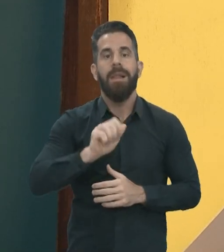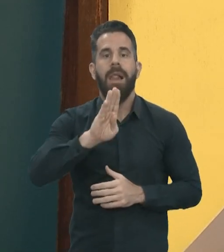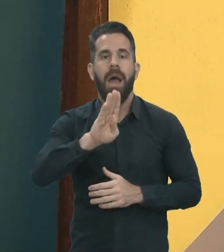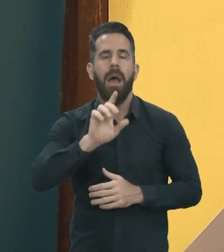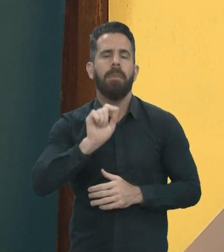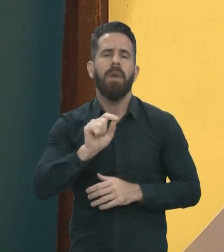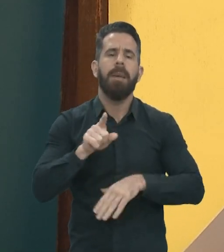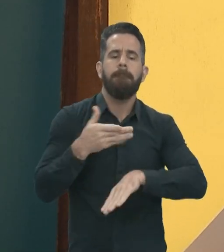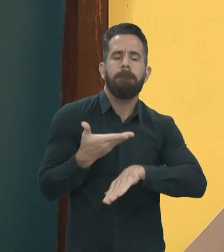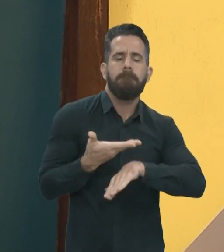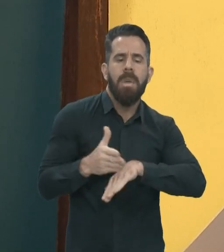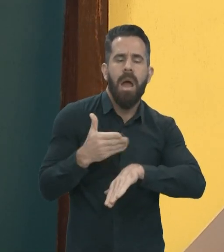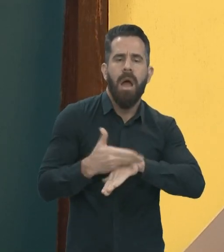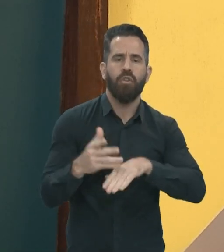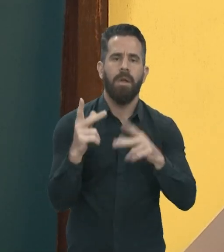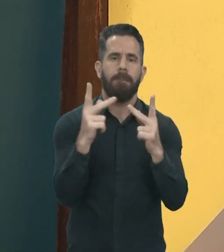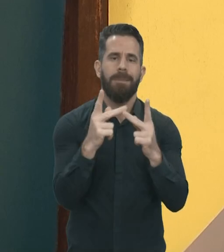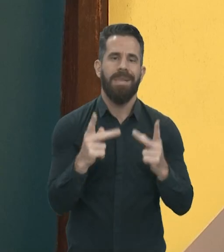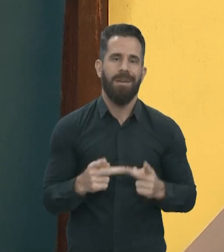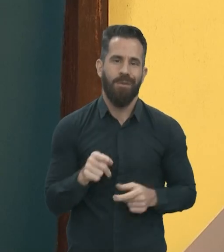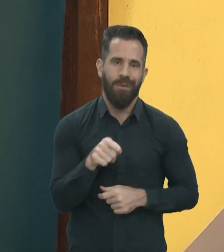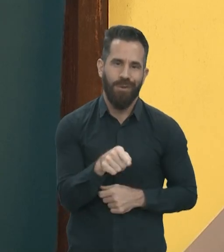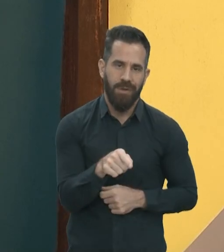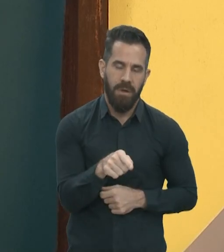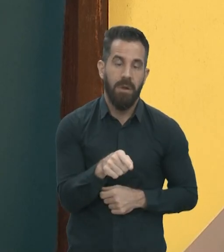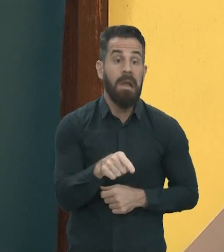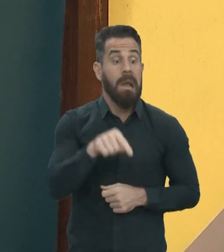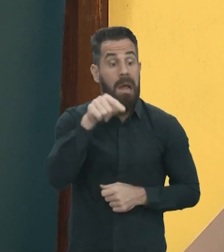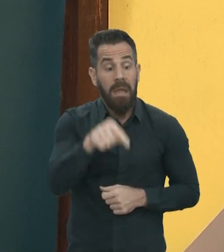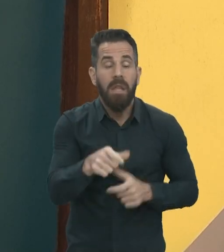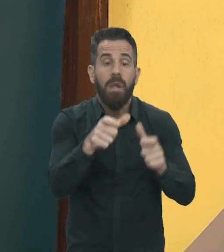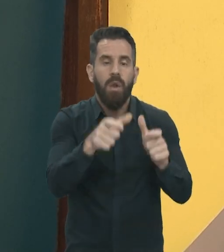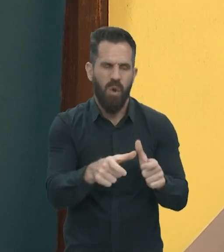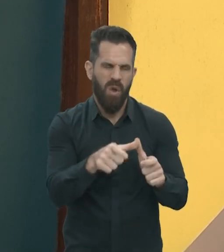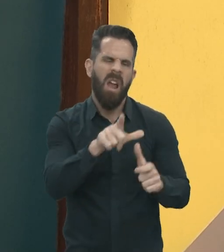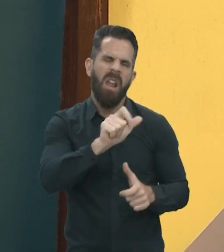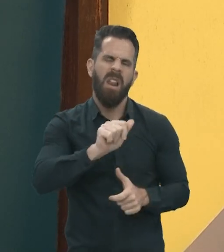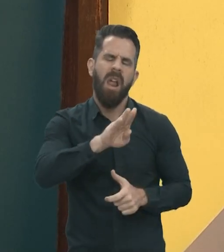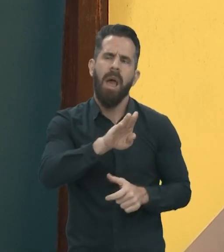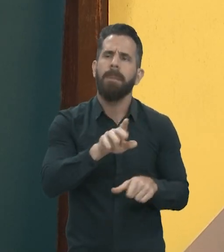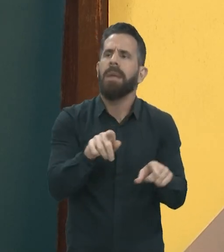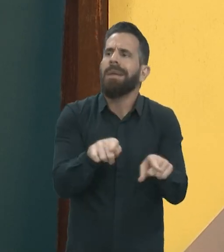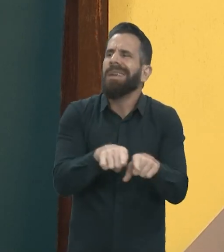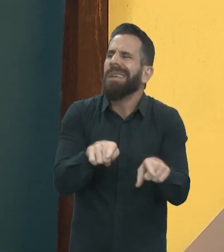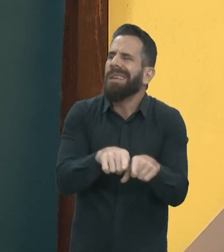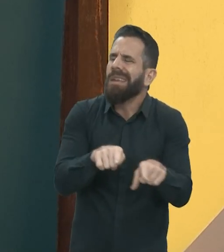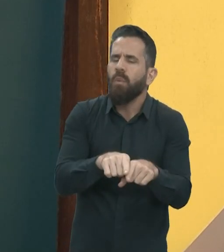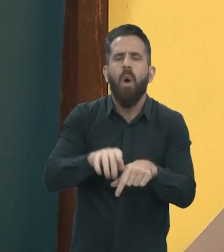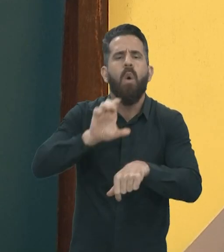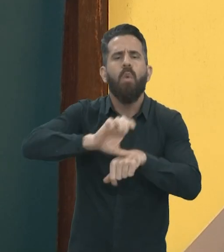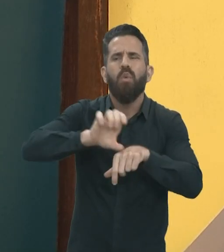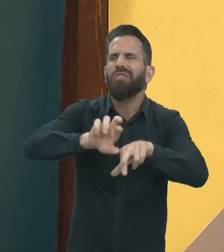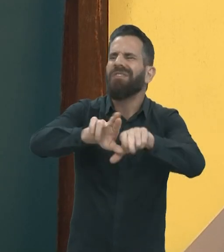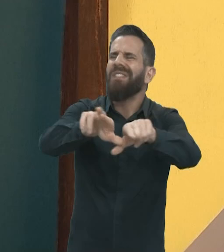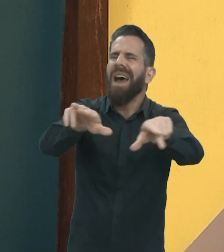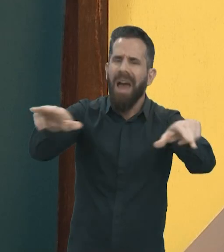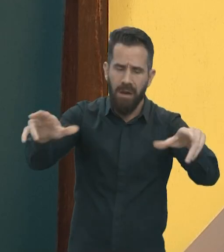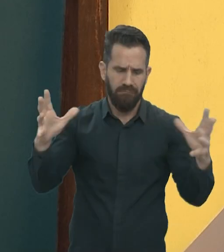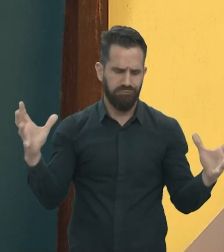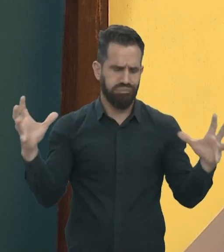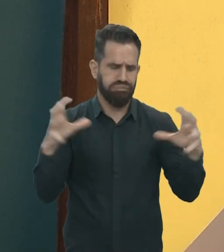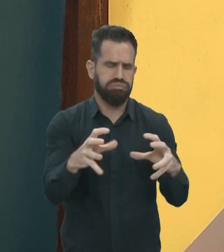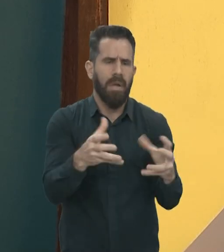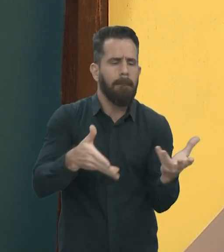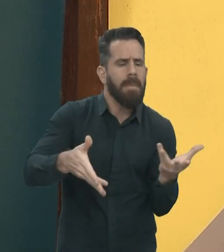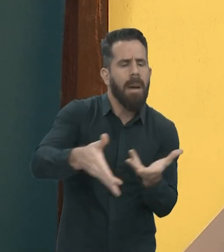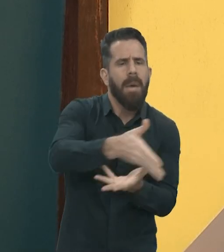que nesse espaço possa se trocar experiências entre os diferentes cursos naquilo que já está fazendo de